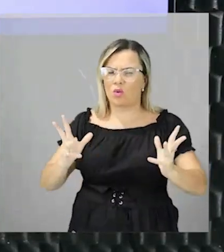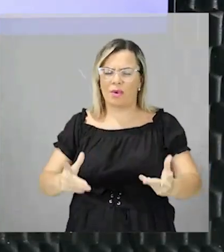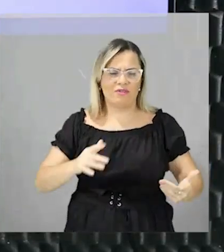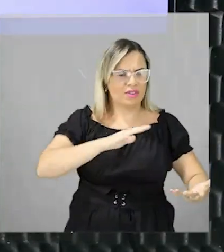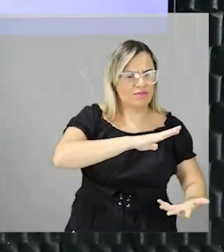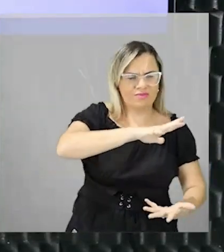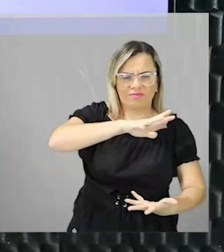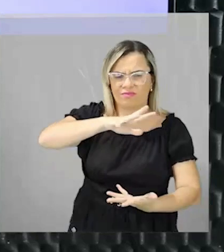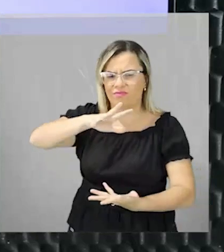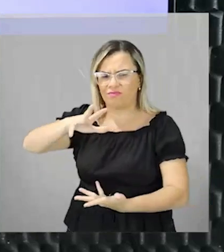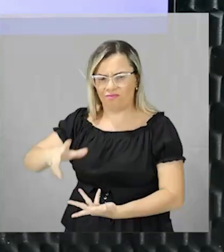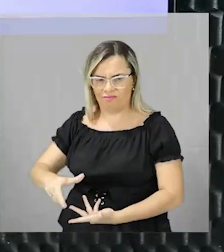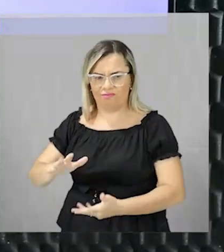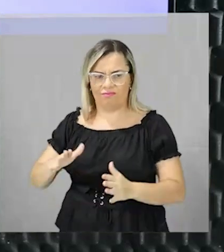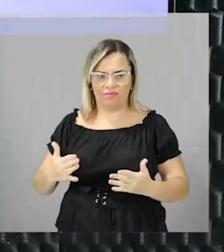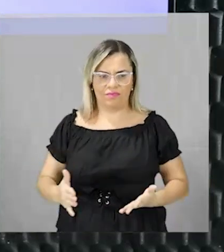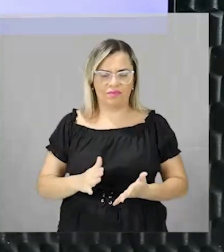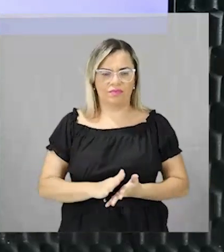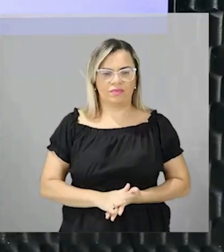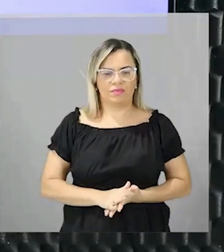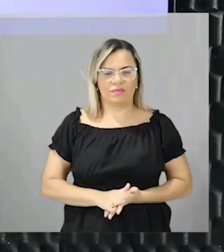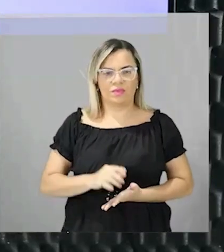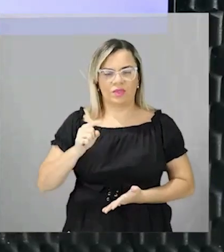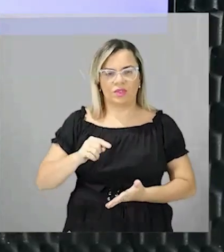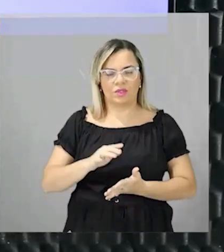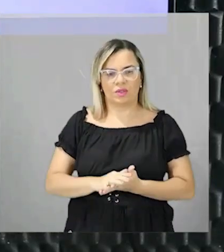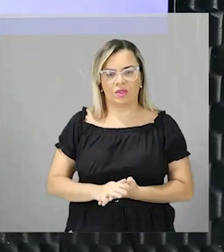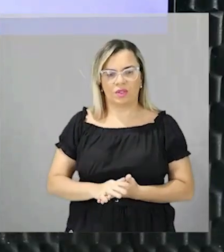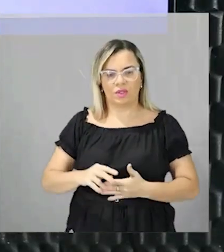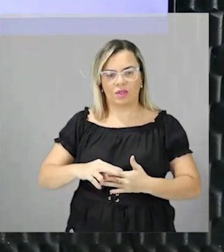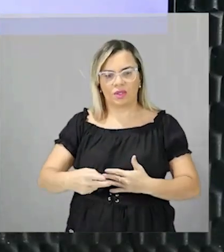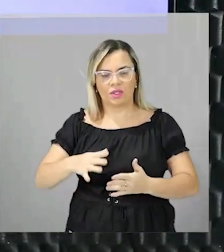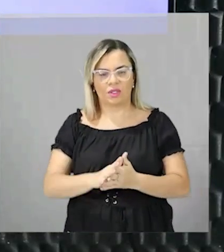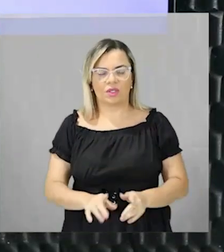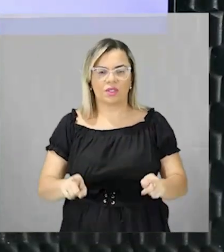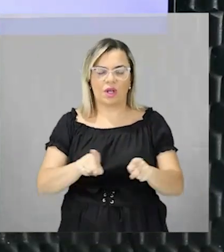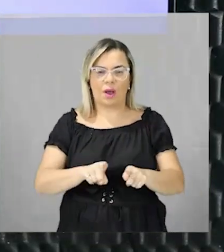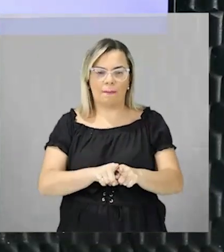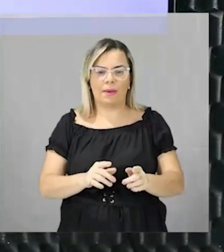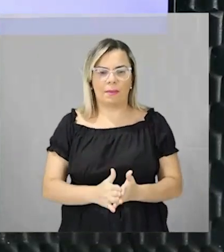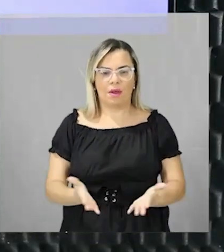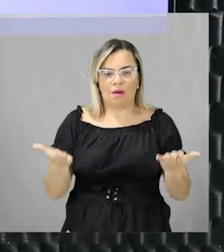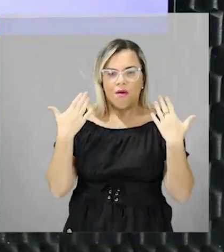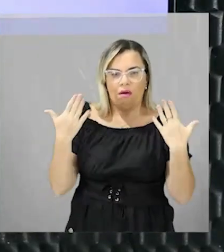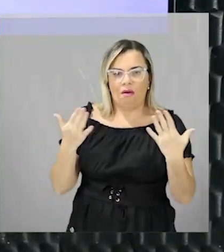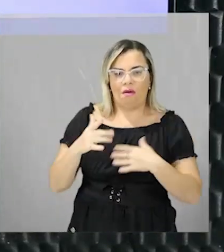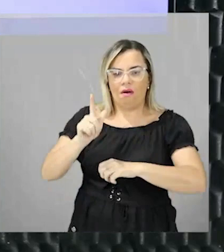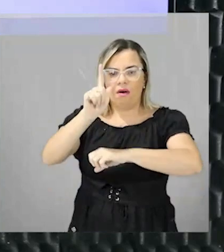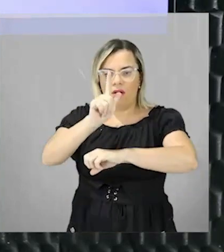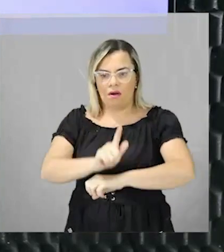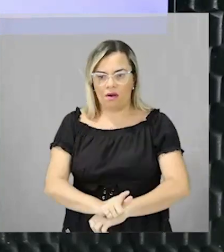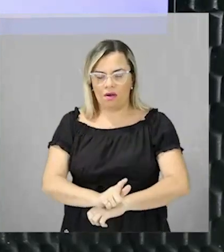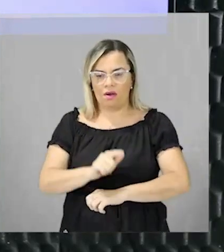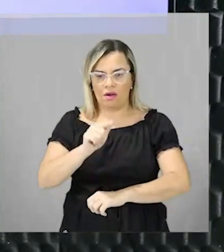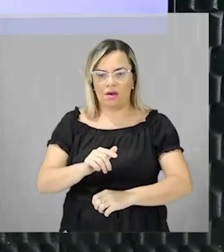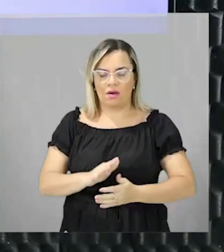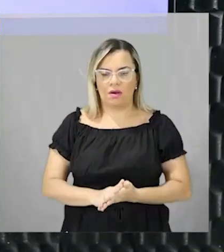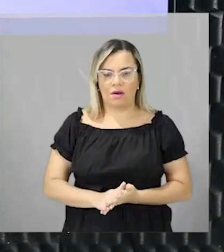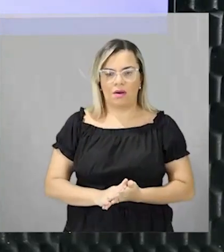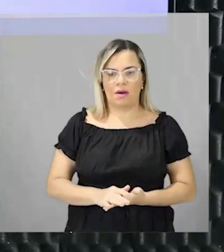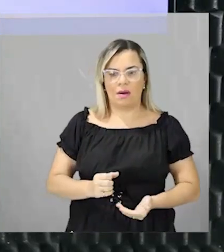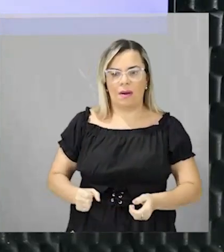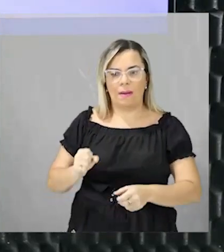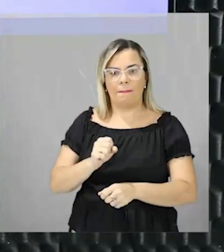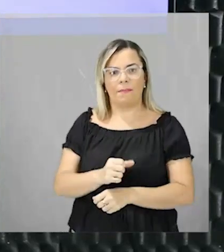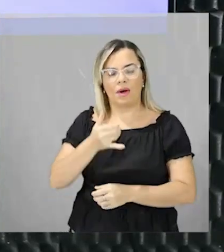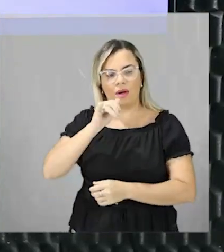toda a superfície terrestre, tá? Acionados pelo calor e pela gravidade. Cessada a energia